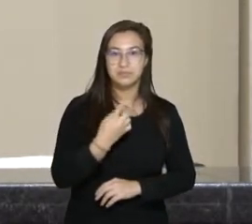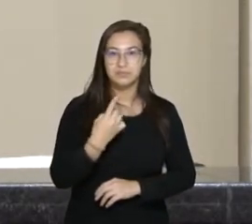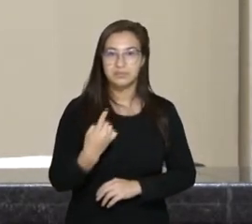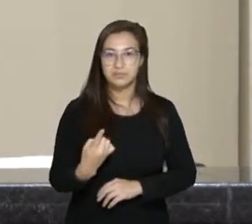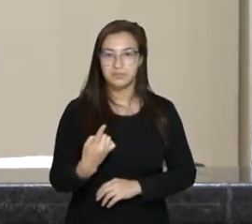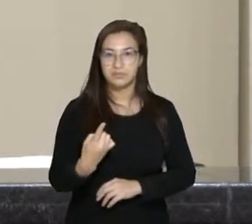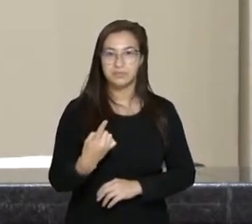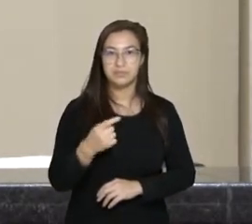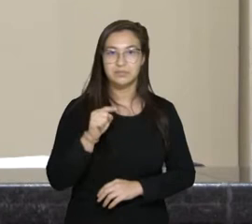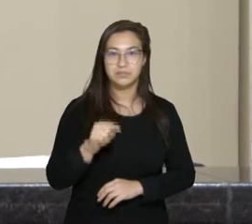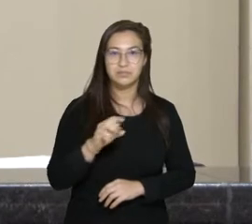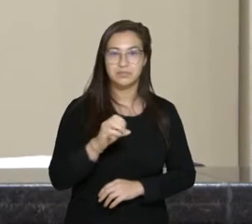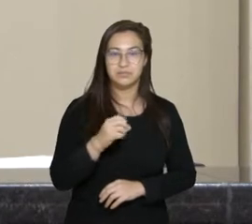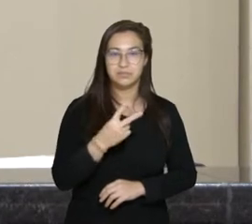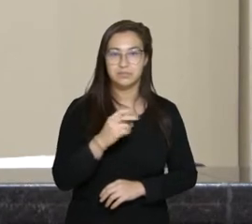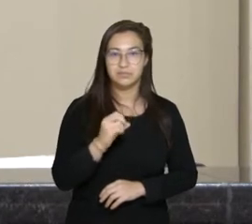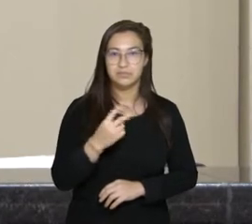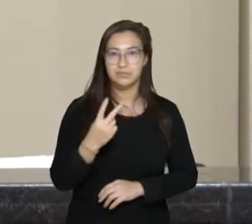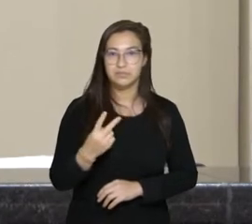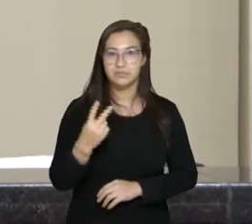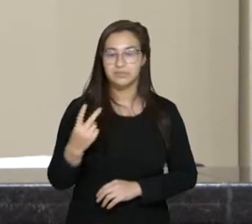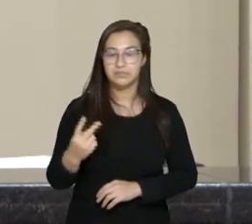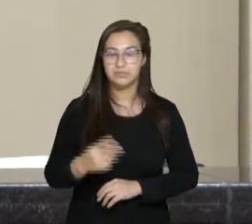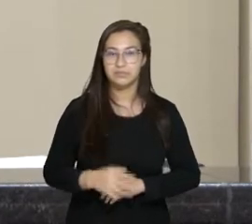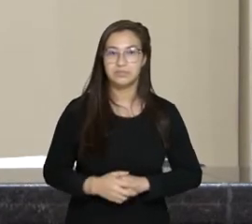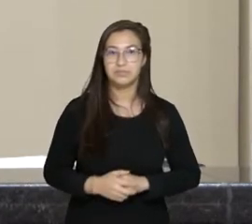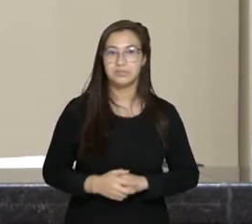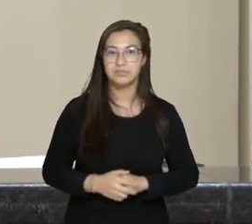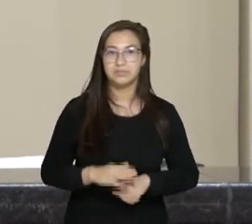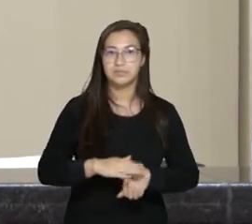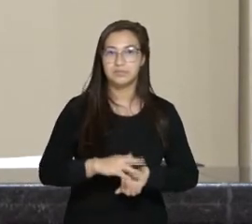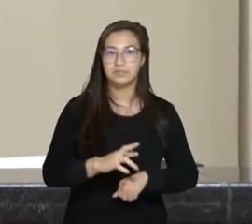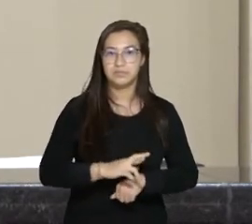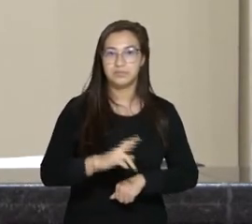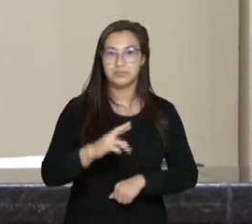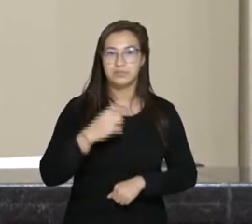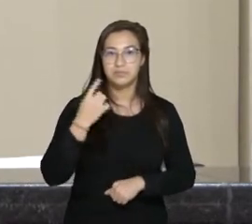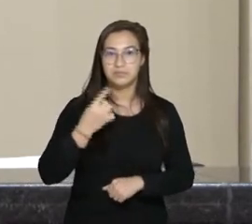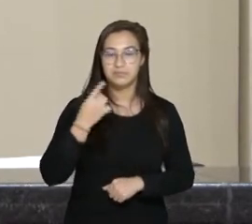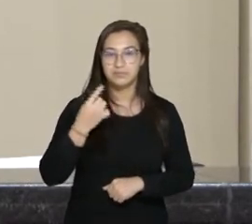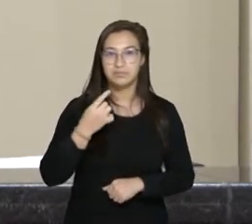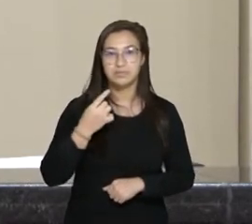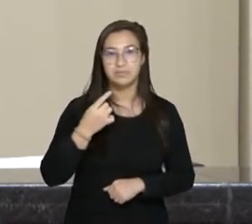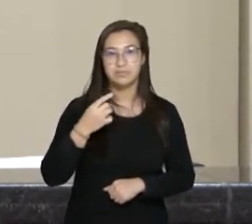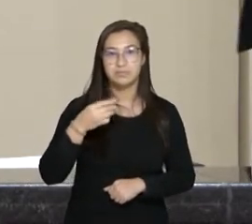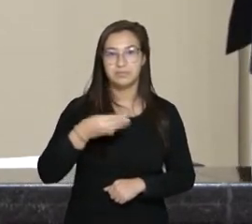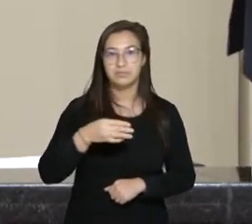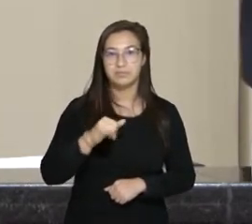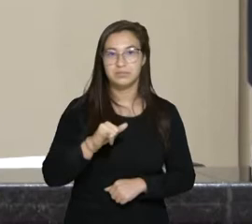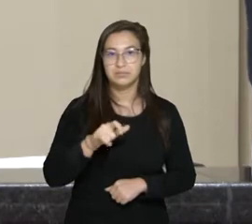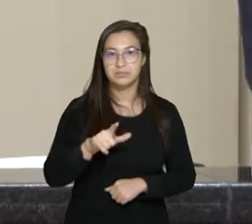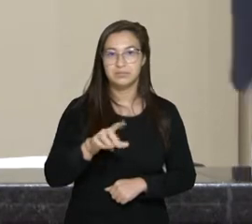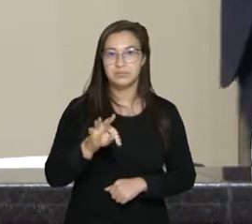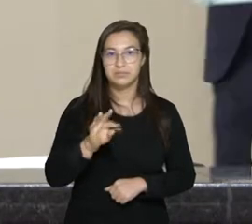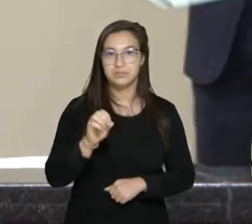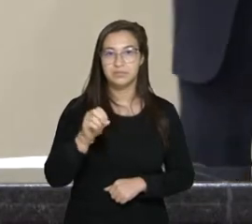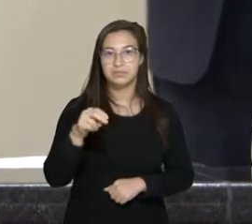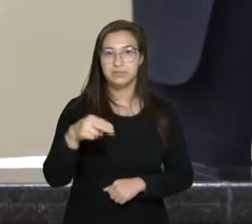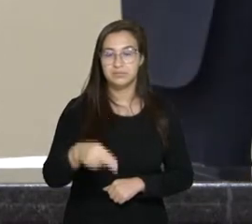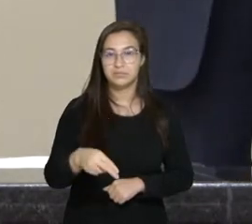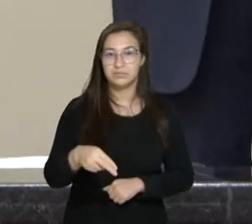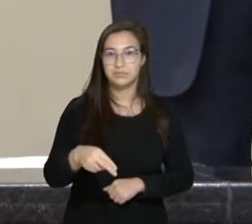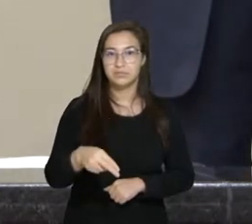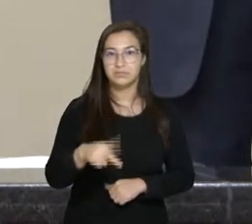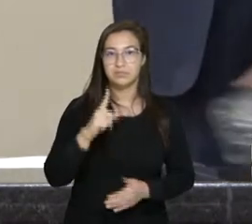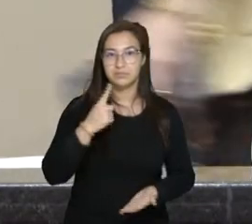41.0 2022 autor Deputado Milton ovos institui a